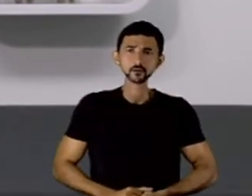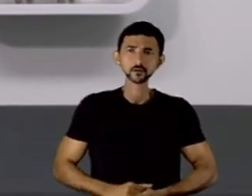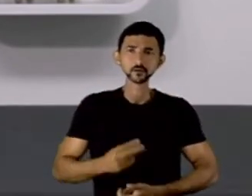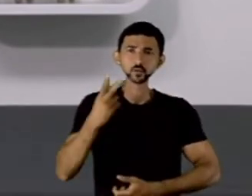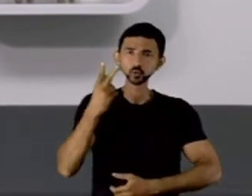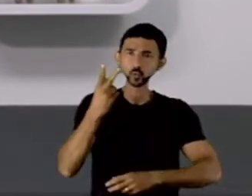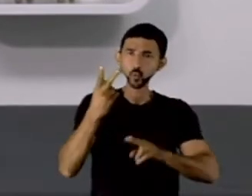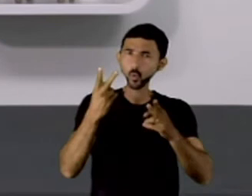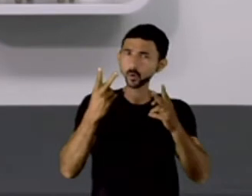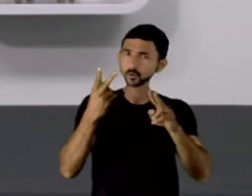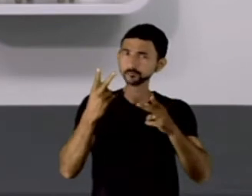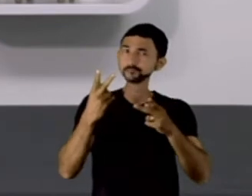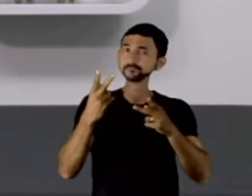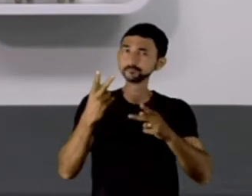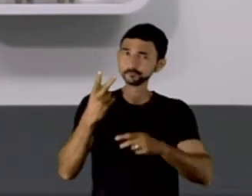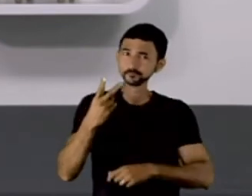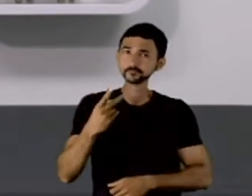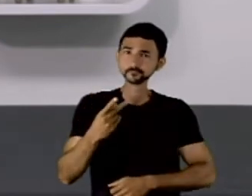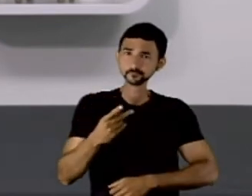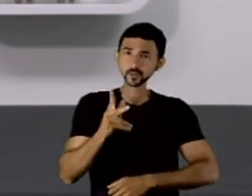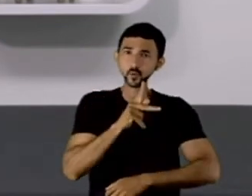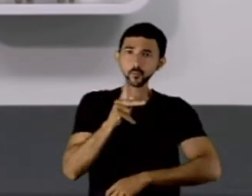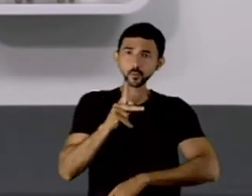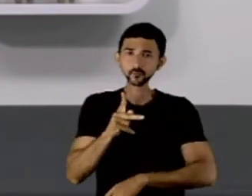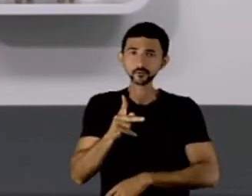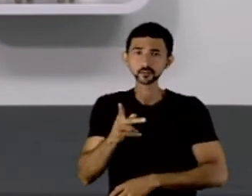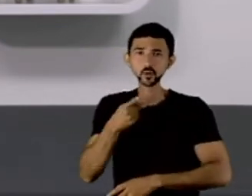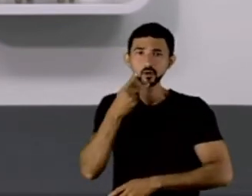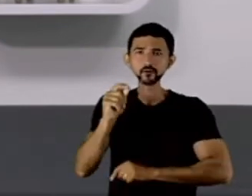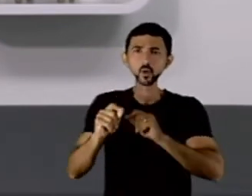duas situações novamente. O professor, ele deu